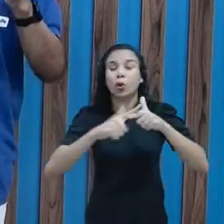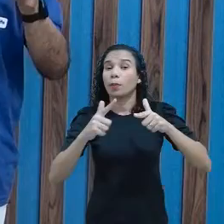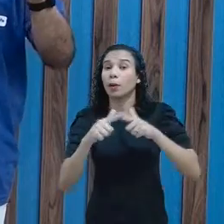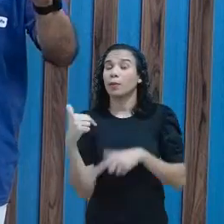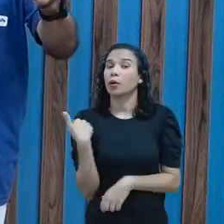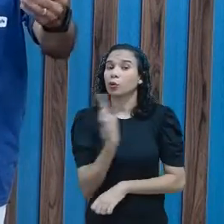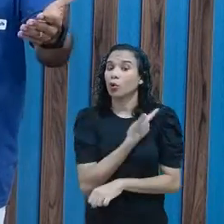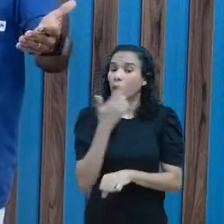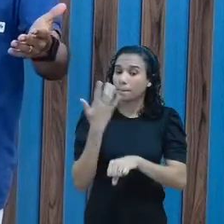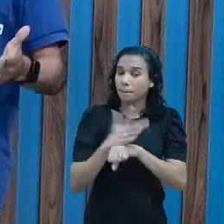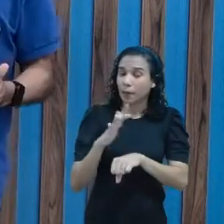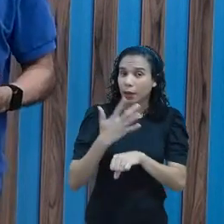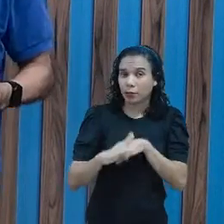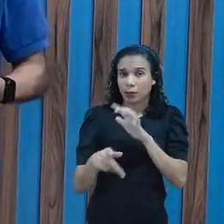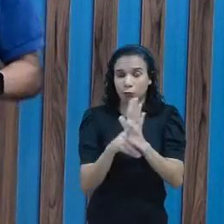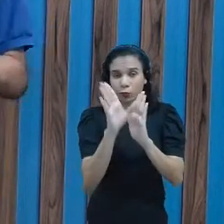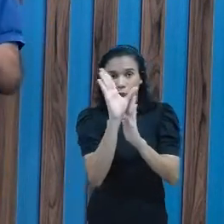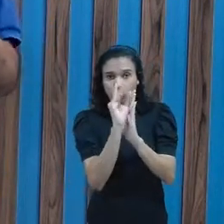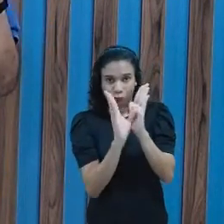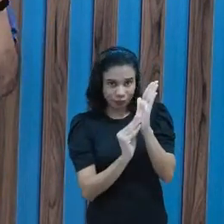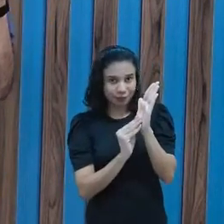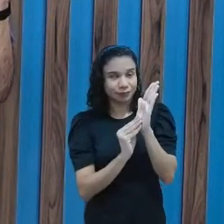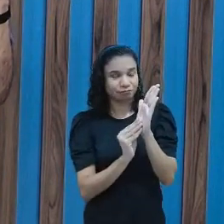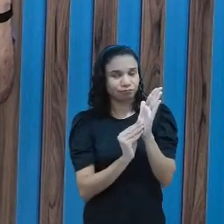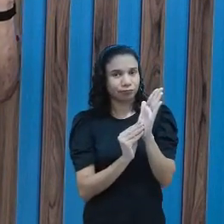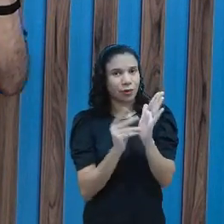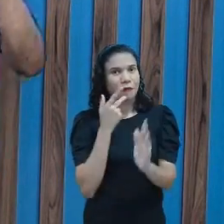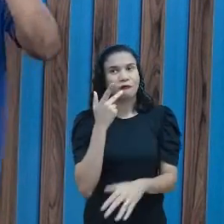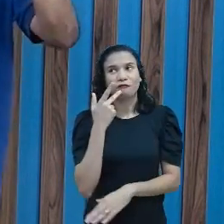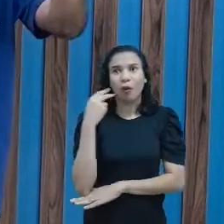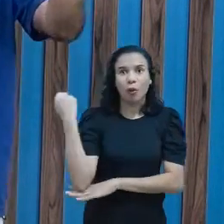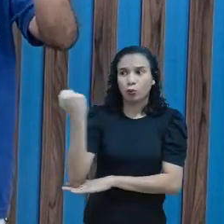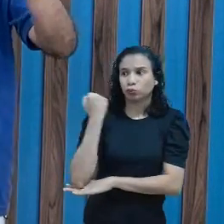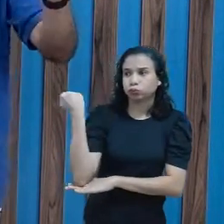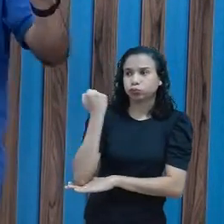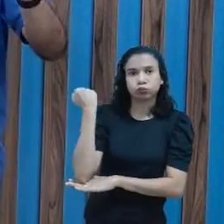a aplicabilidade do conteúdo. Veja, eu estou falando agora de bombeiro.